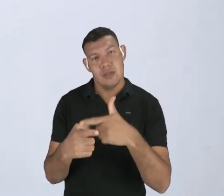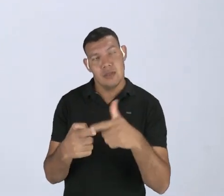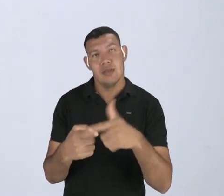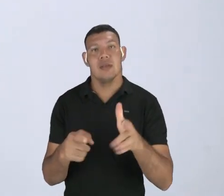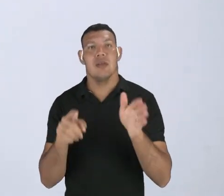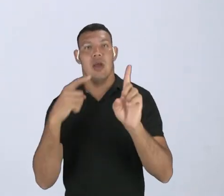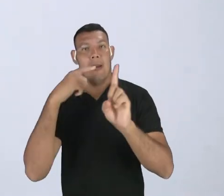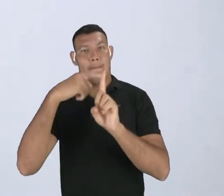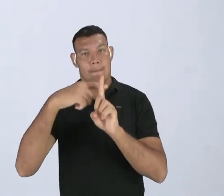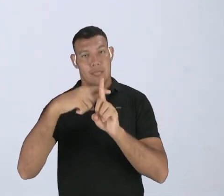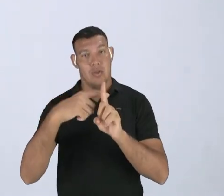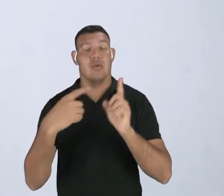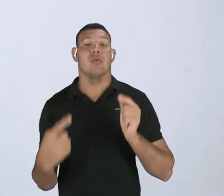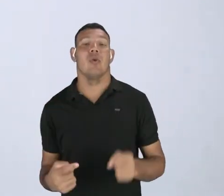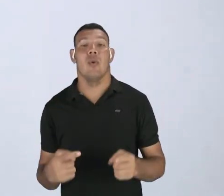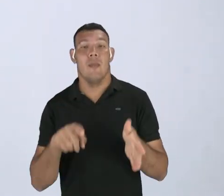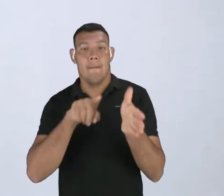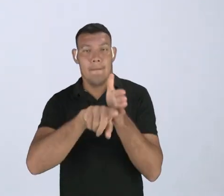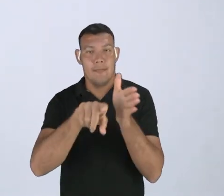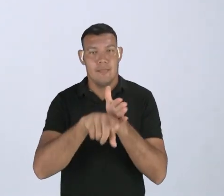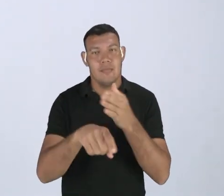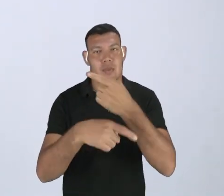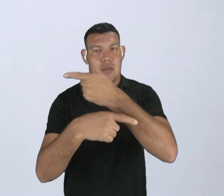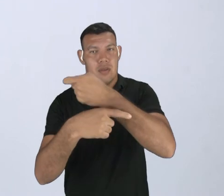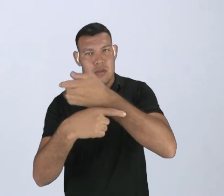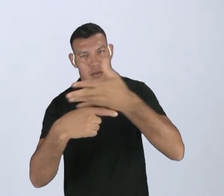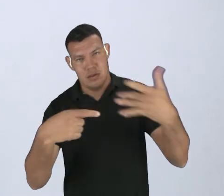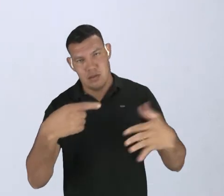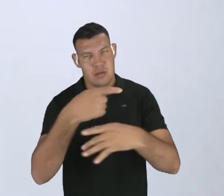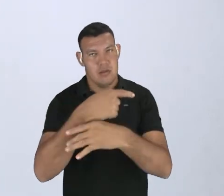números fracionários. Até mais, até a próxima